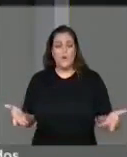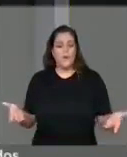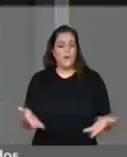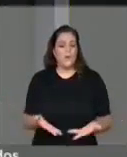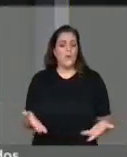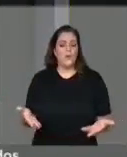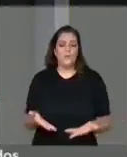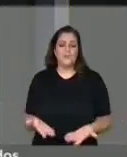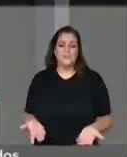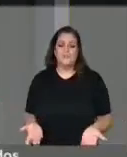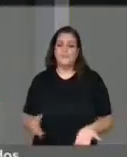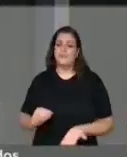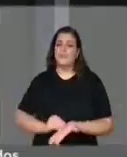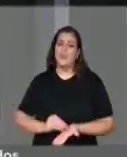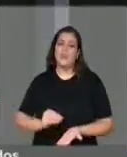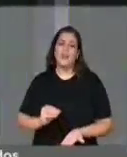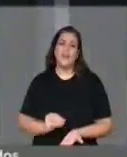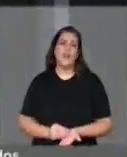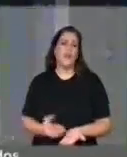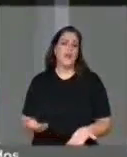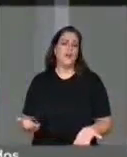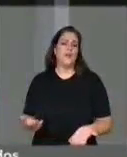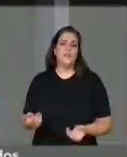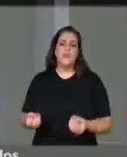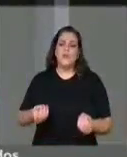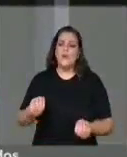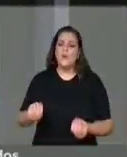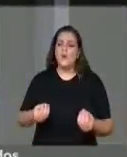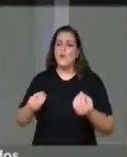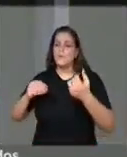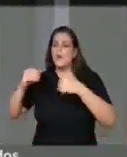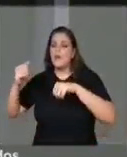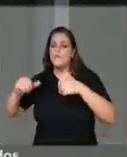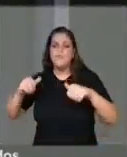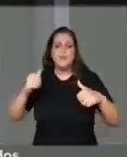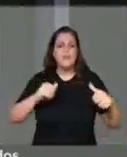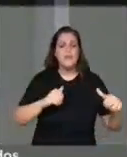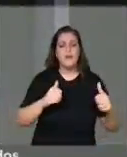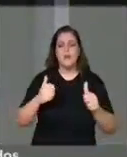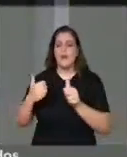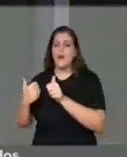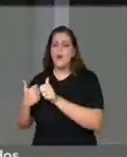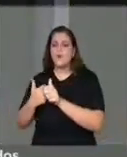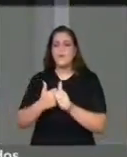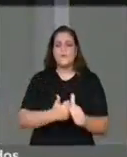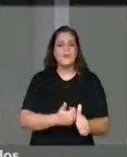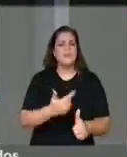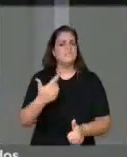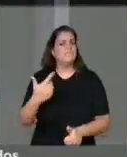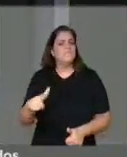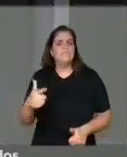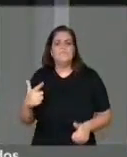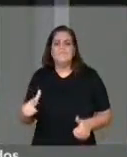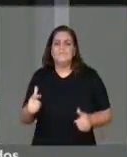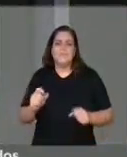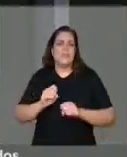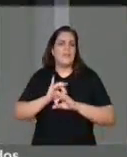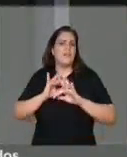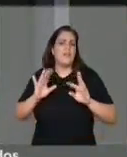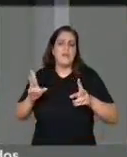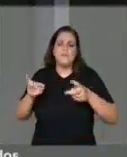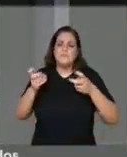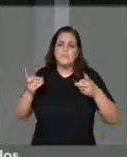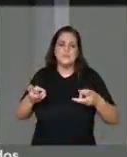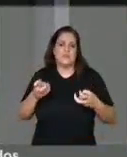instrumentos para aferir, instrumentos para acompanhar, considerando-se, inclusive, que